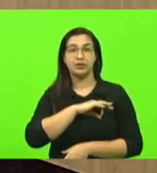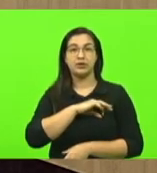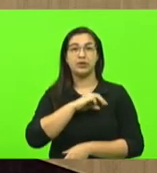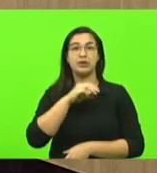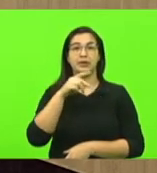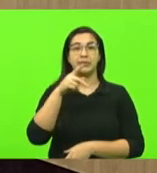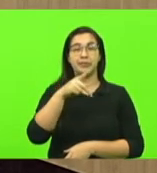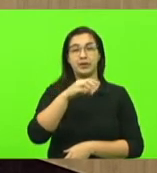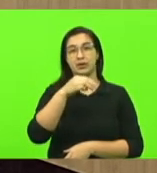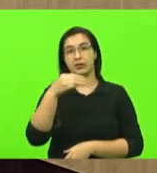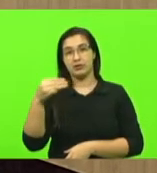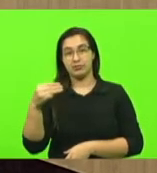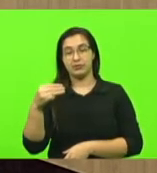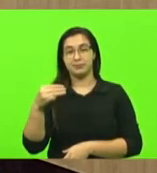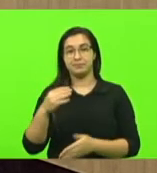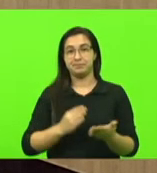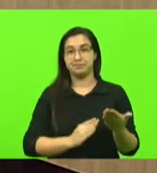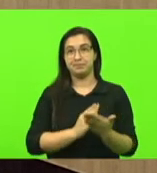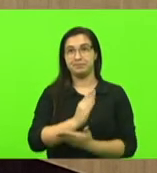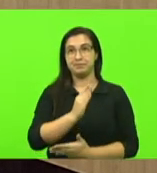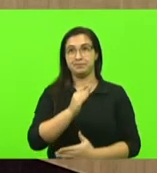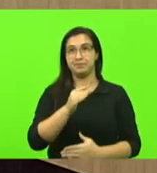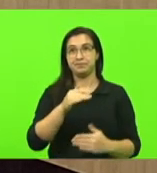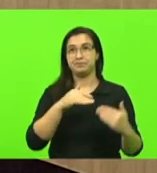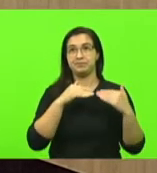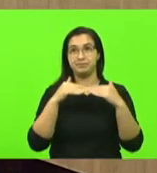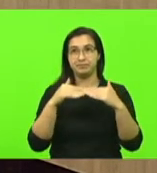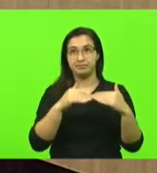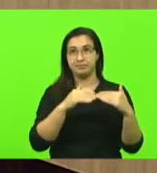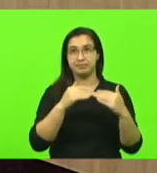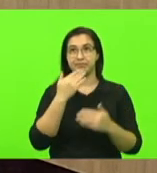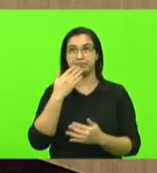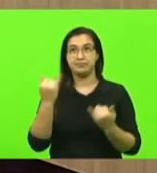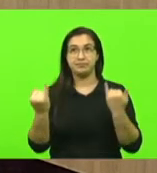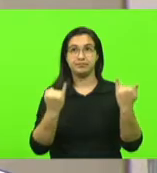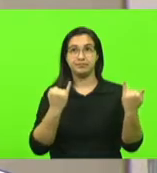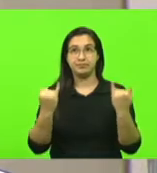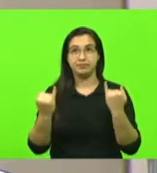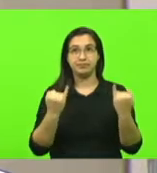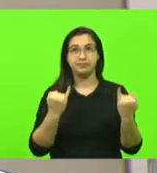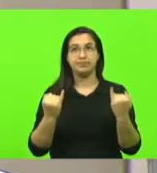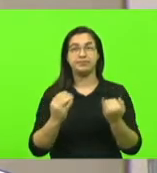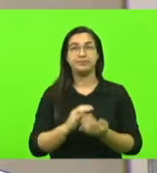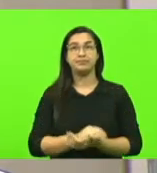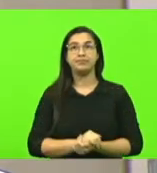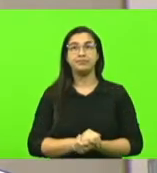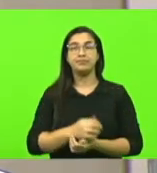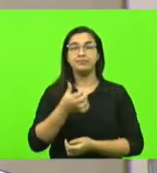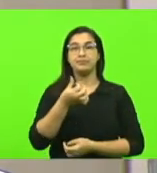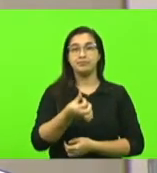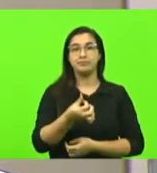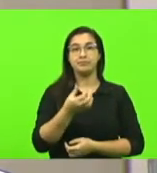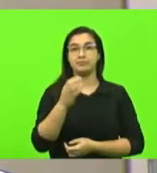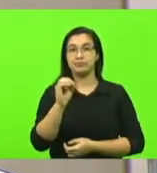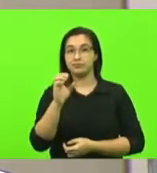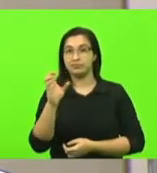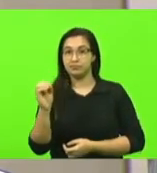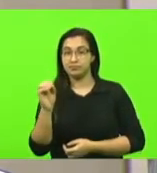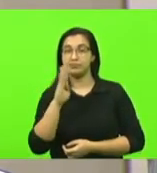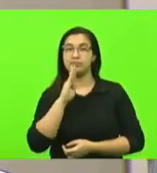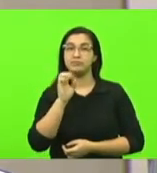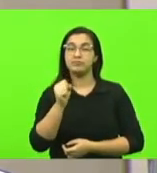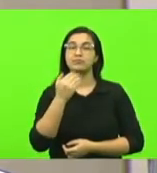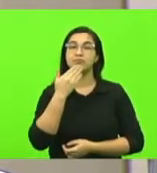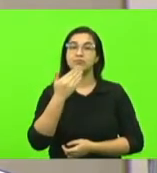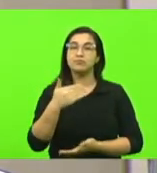encontram. Aprovado por unanimidade. Pedido de informação. Pedido de informação 600, autor deputado Bruno Souza, solicitando